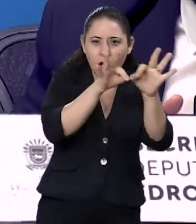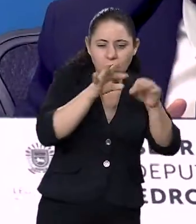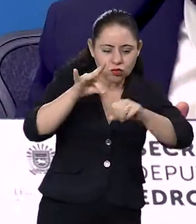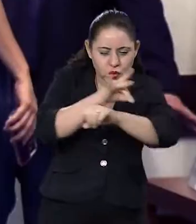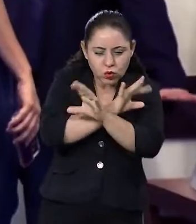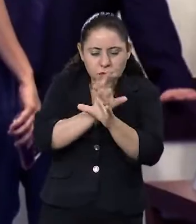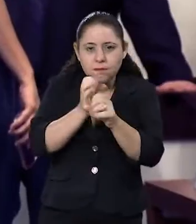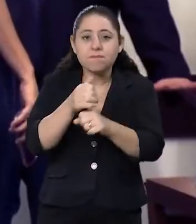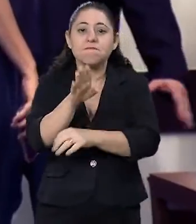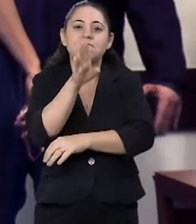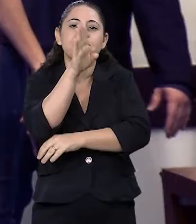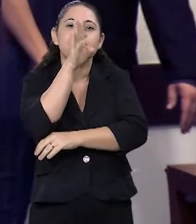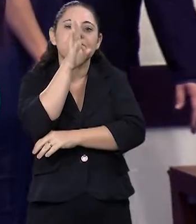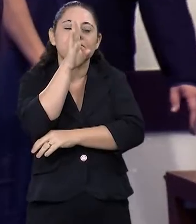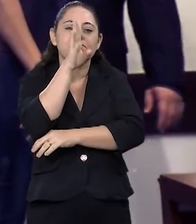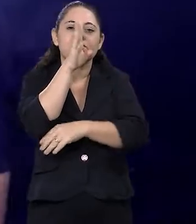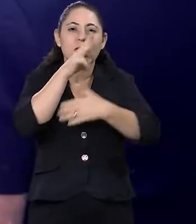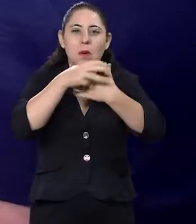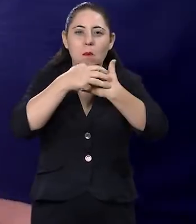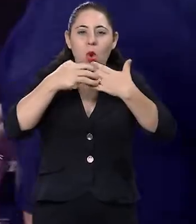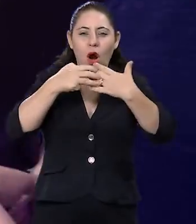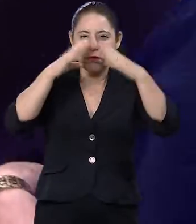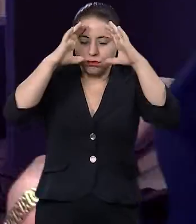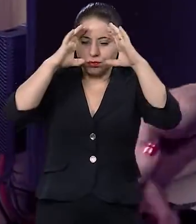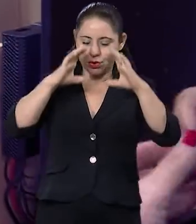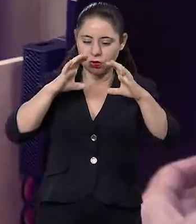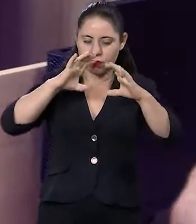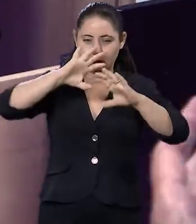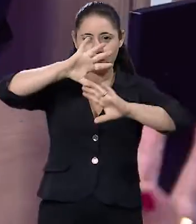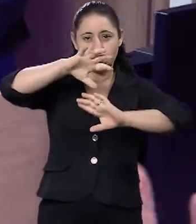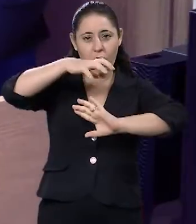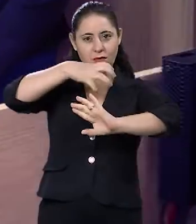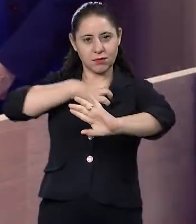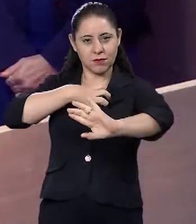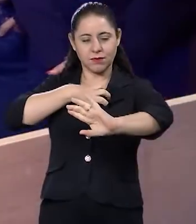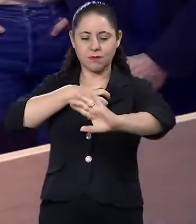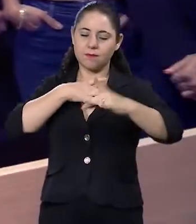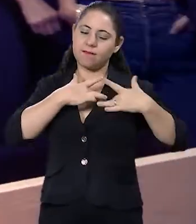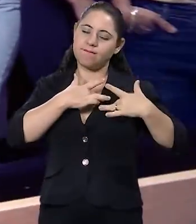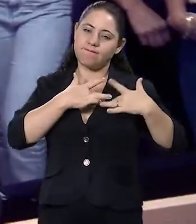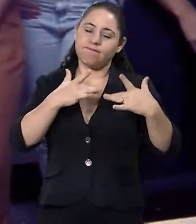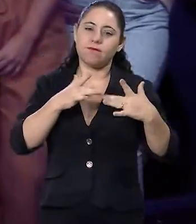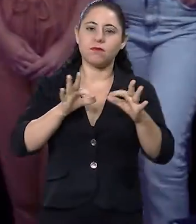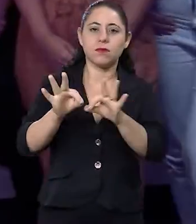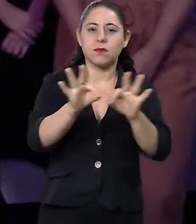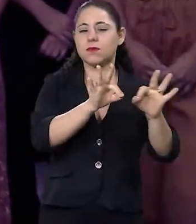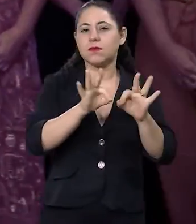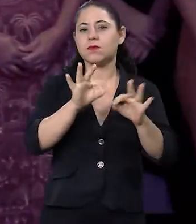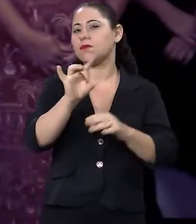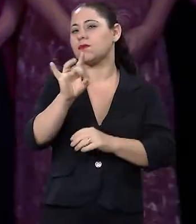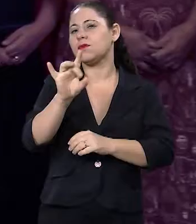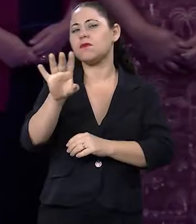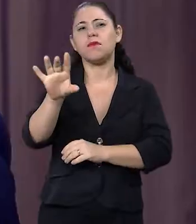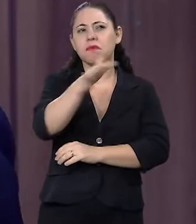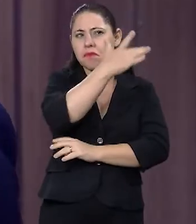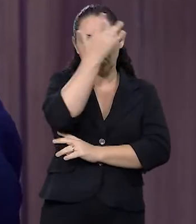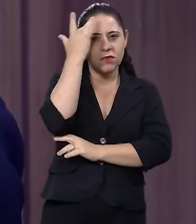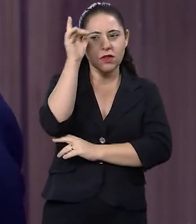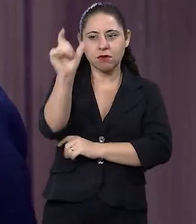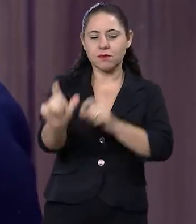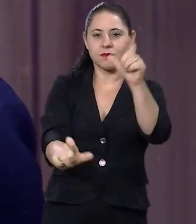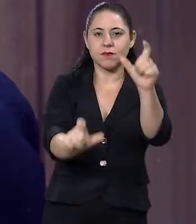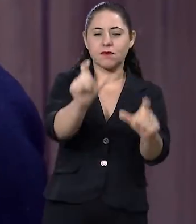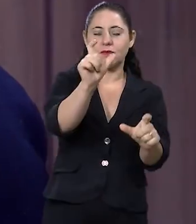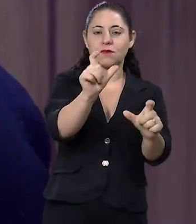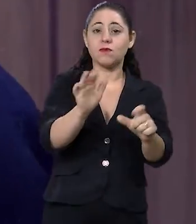são arquitetas silenciosas do caráter, da empatia, da resiliência que moldam não apenas